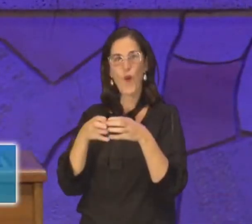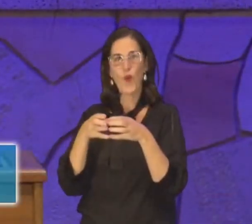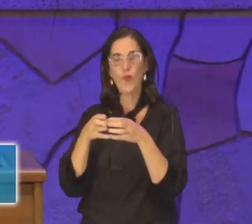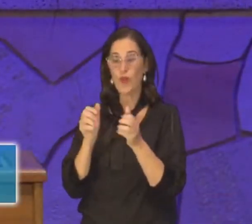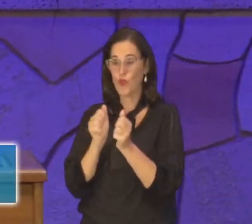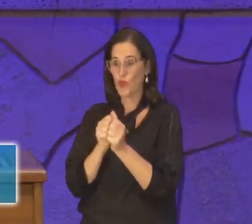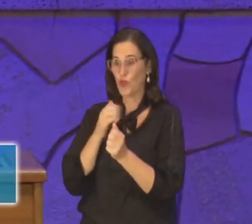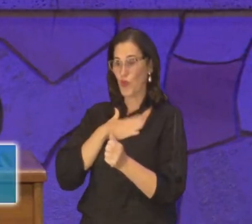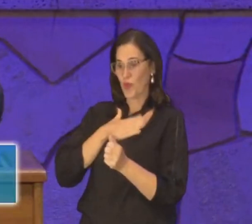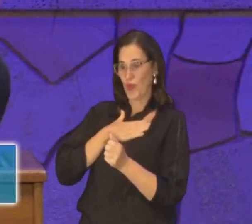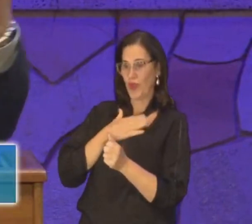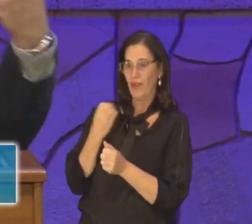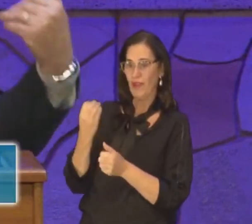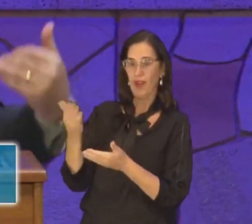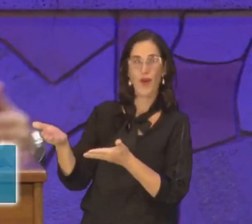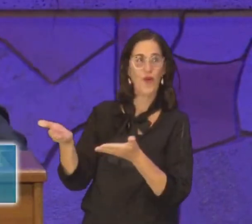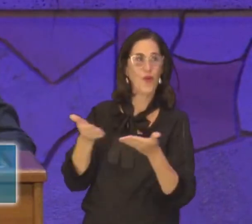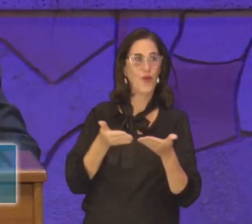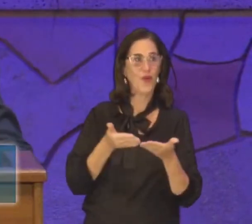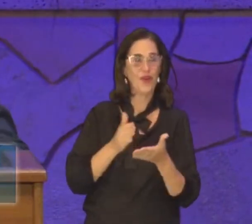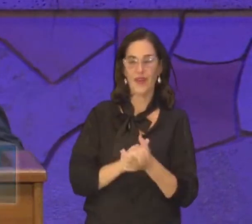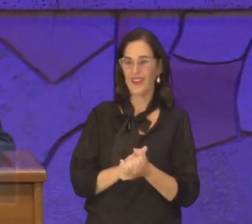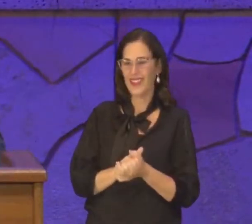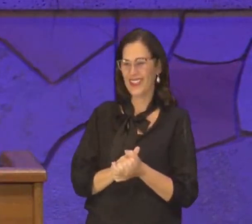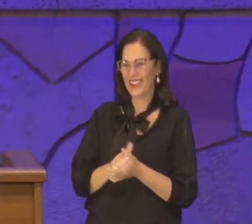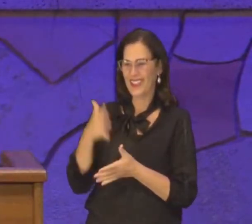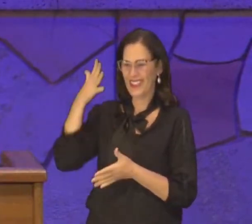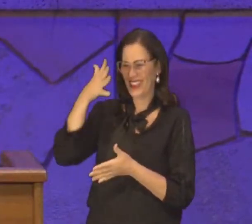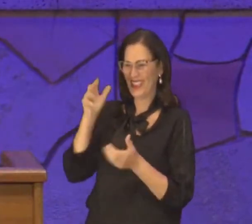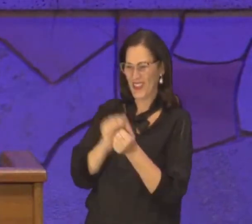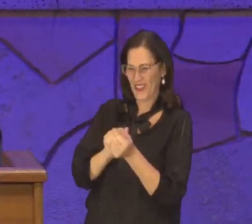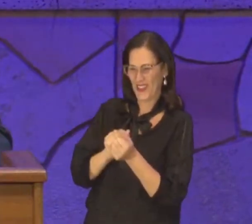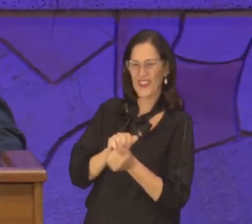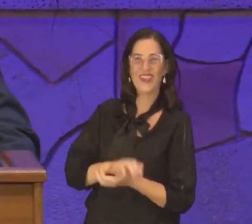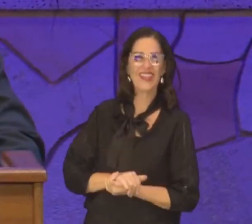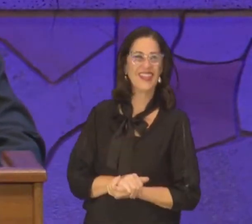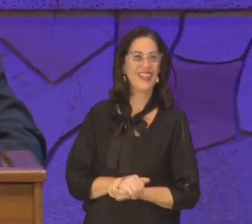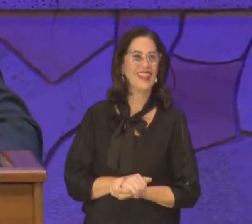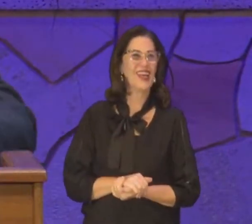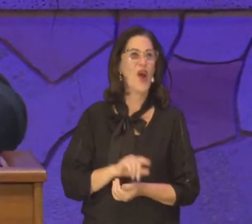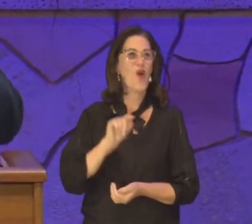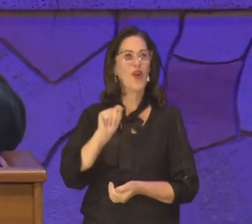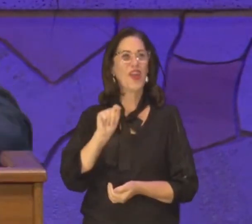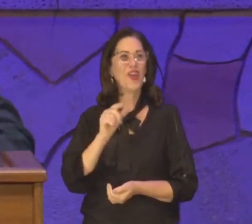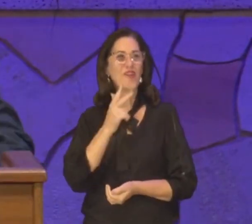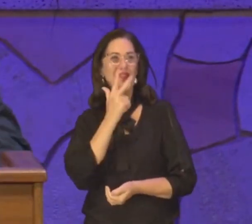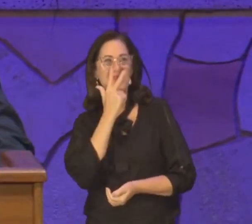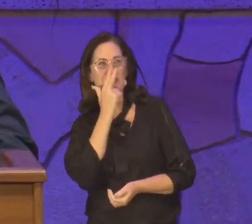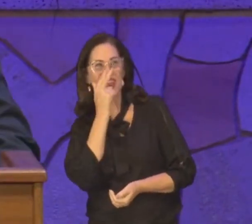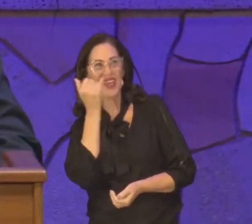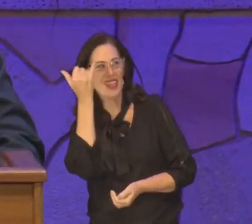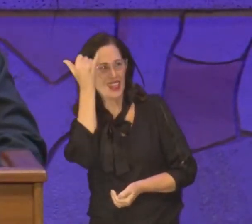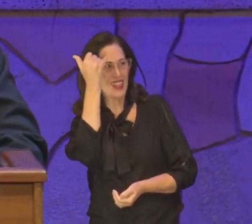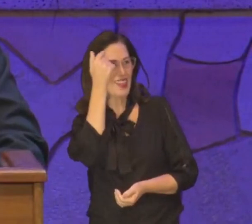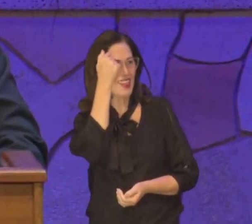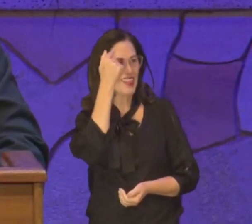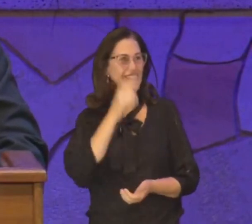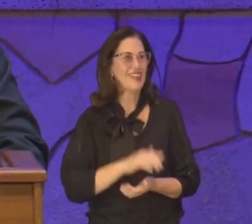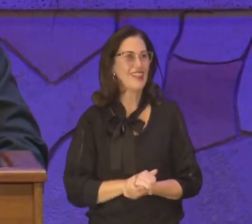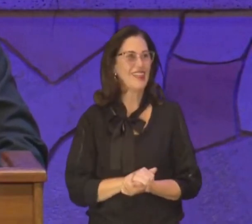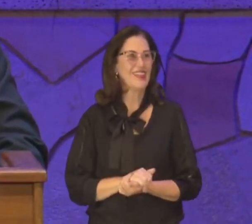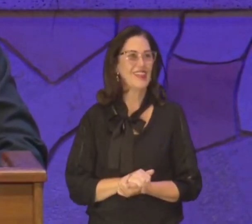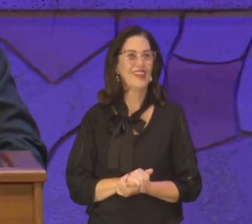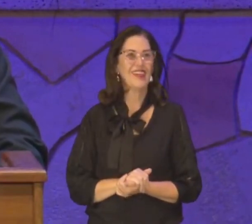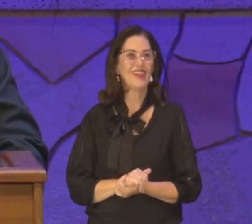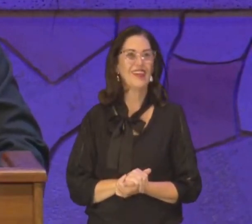comigo nesta viagem. Eu queria convidá-los para vir pregar comigo. O que vocês acham? Estou aqui vendo a